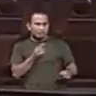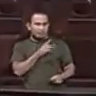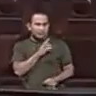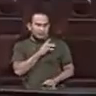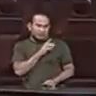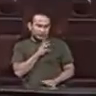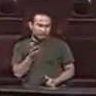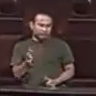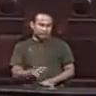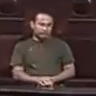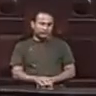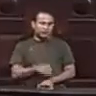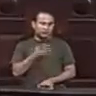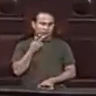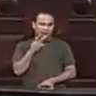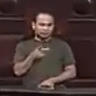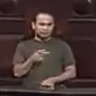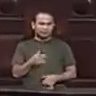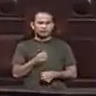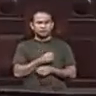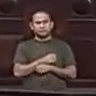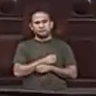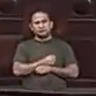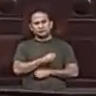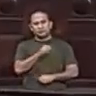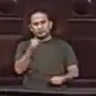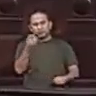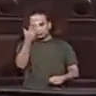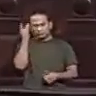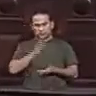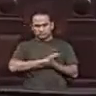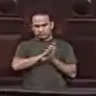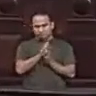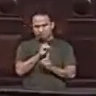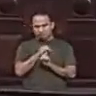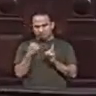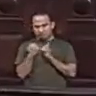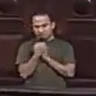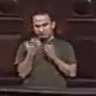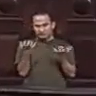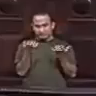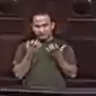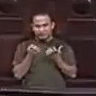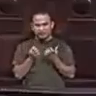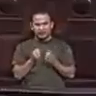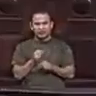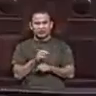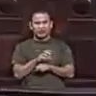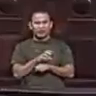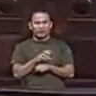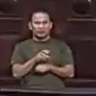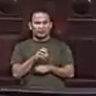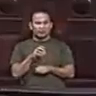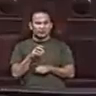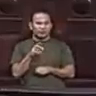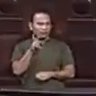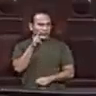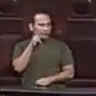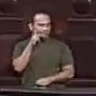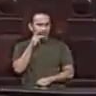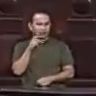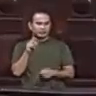Esta é uma CPI que tem amplo apoio da maioria esmagadora da sociedade, que quer que esse parlamento cumpra este papel